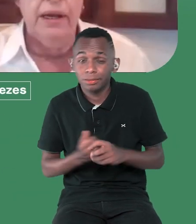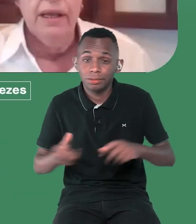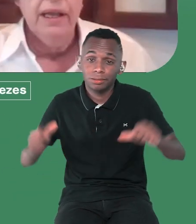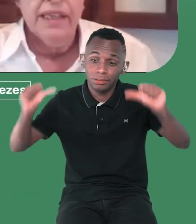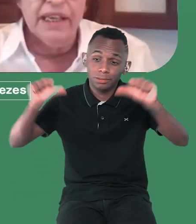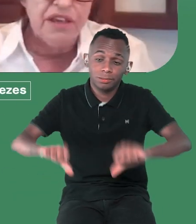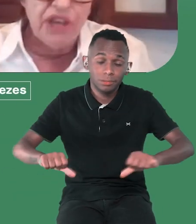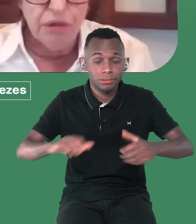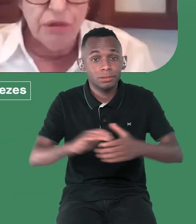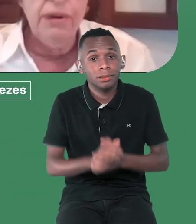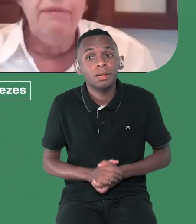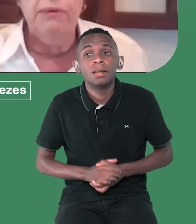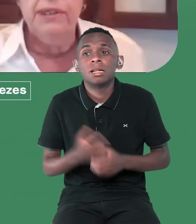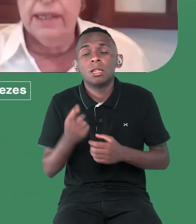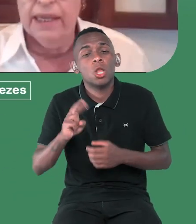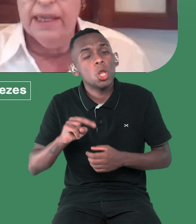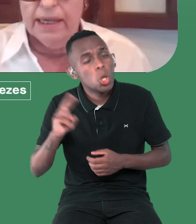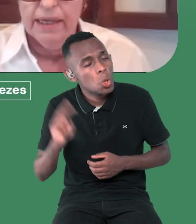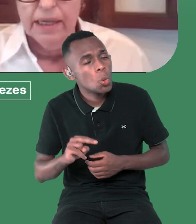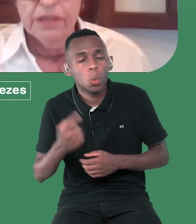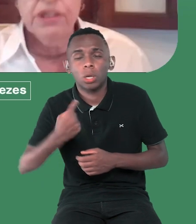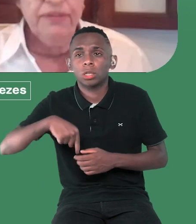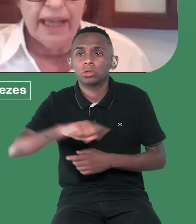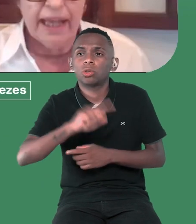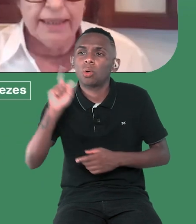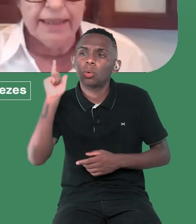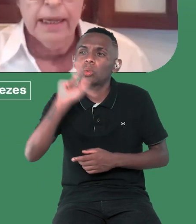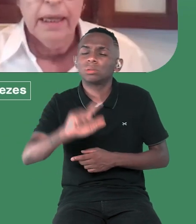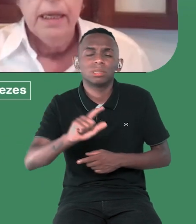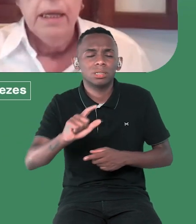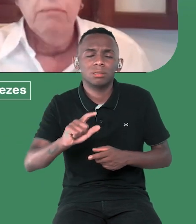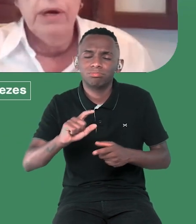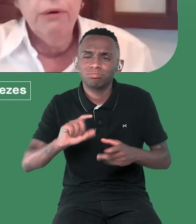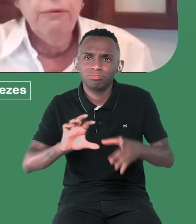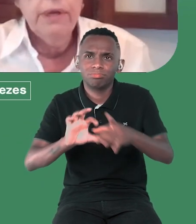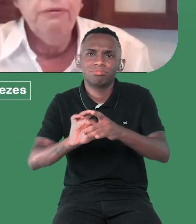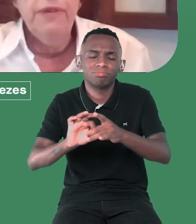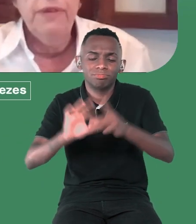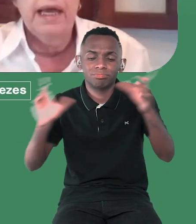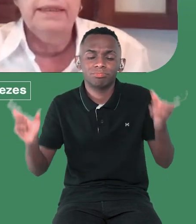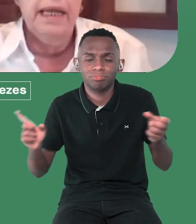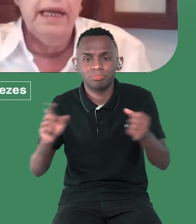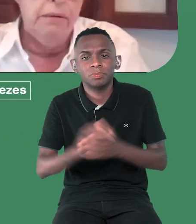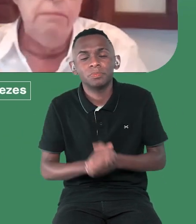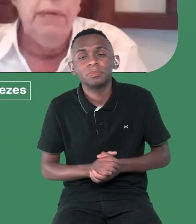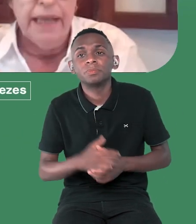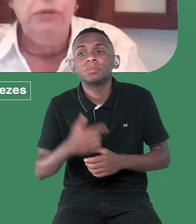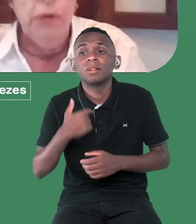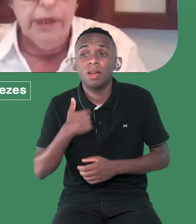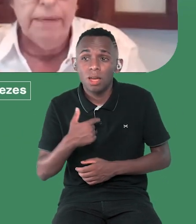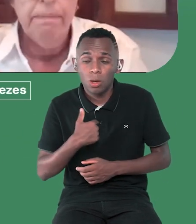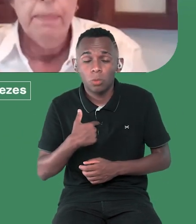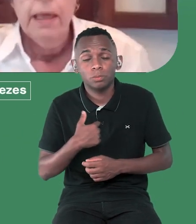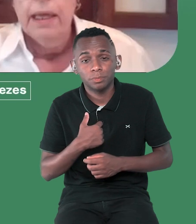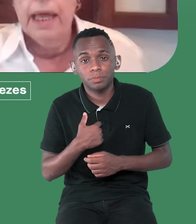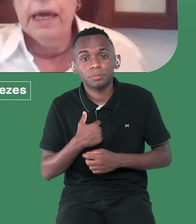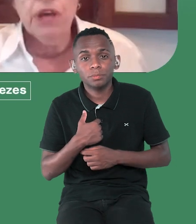né? Que a gente nunca vai conseguir desfazer. Bom, eu vim a ser uma